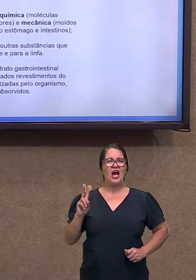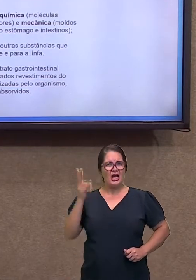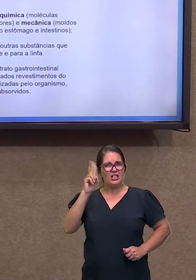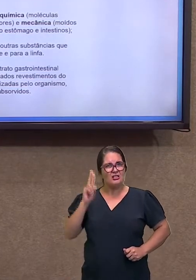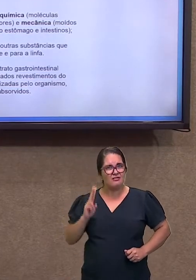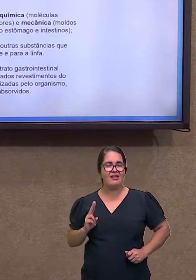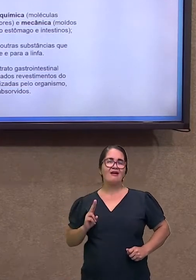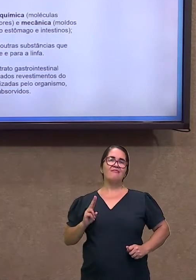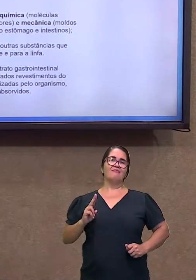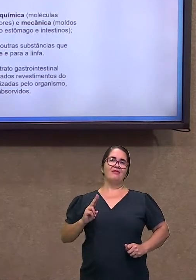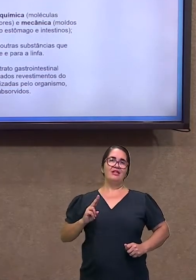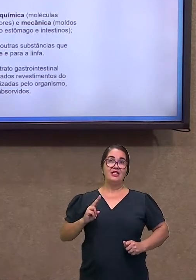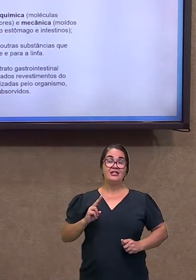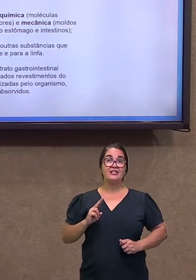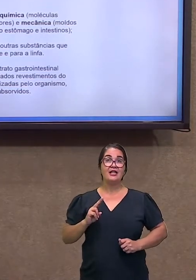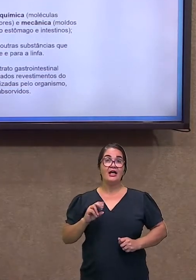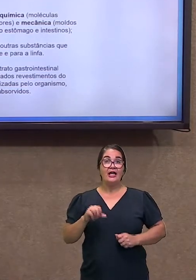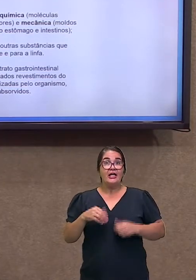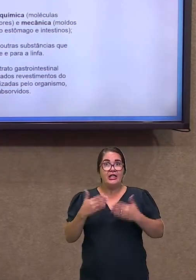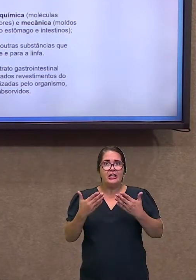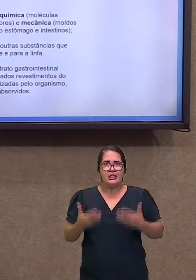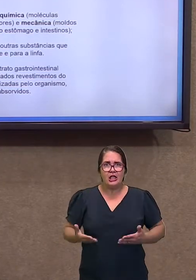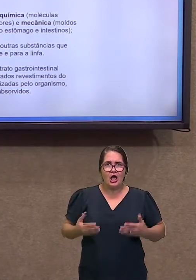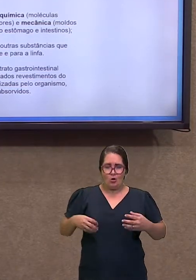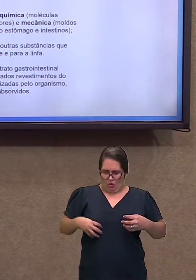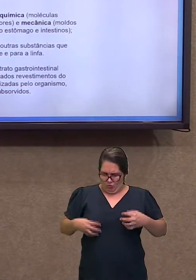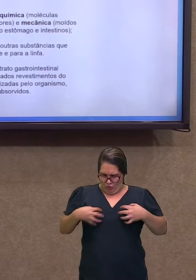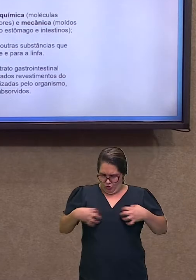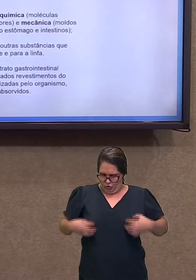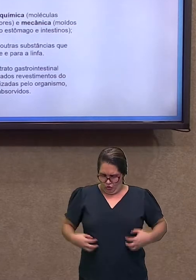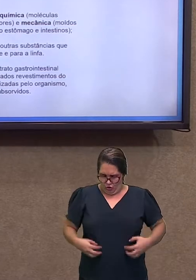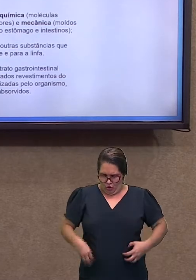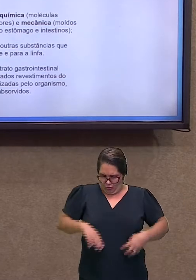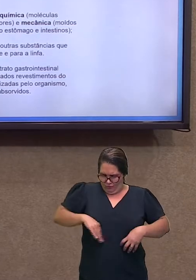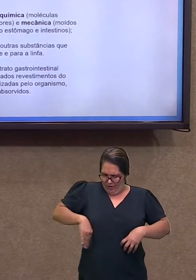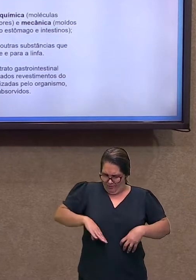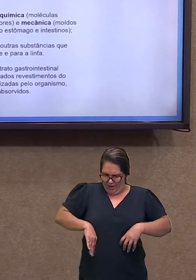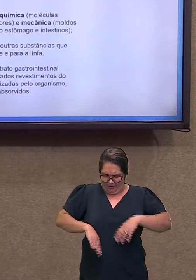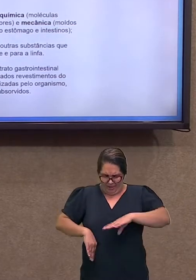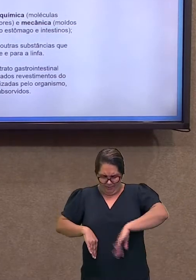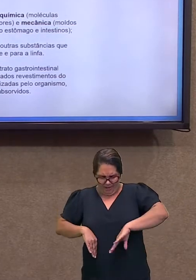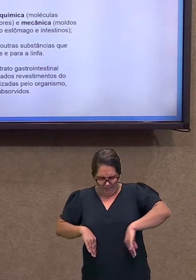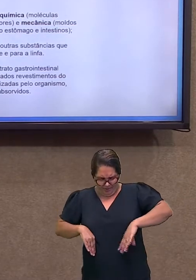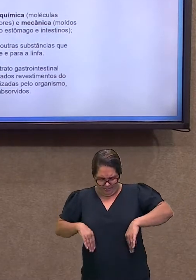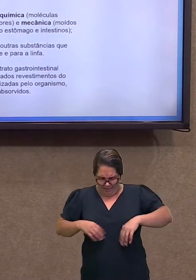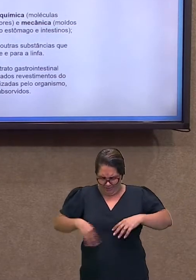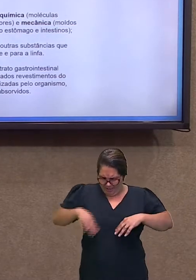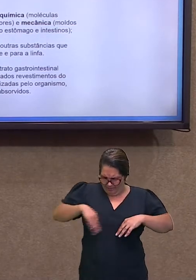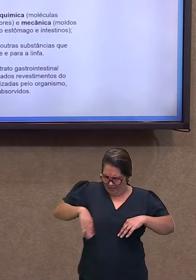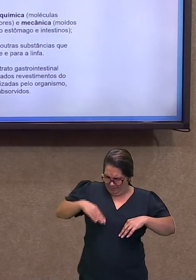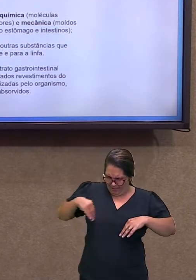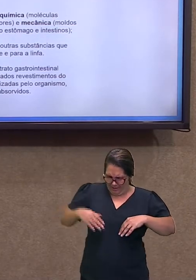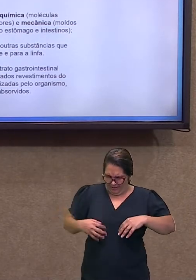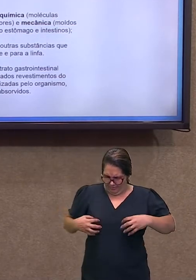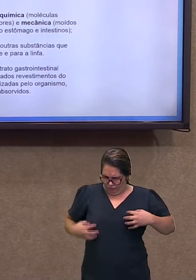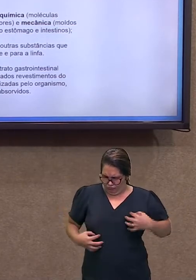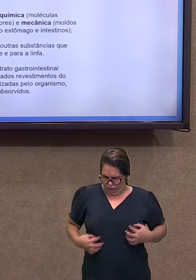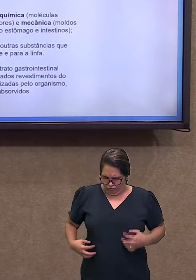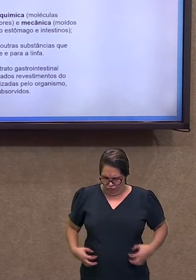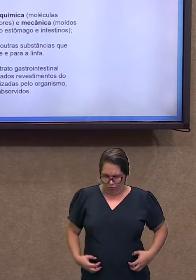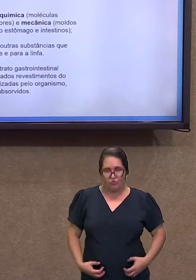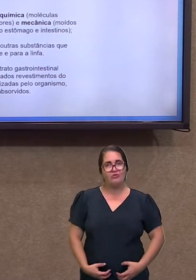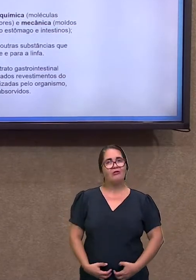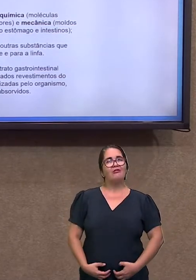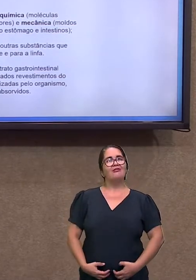meu intestino absorve os nutrientes que eu preciso e manda, através da minha corrente sanguínea, para os devidos lugares